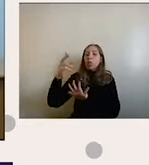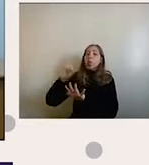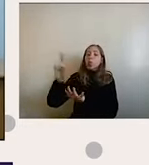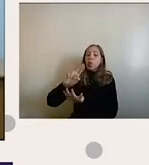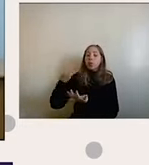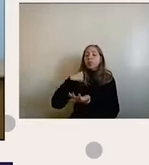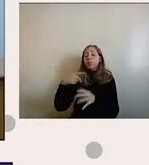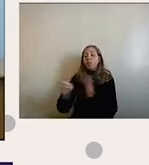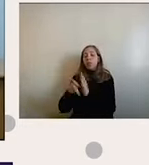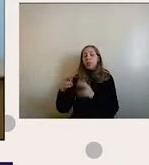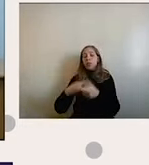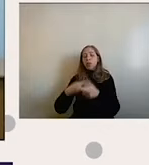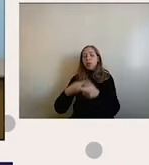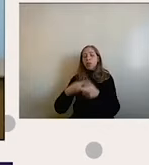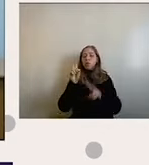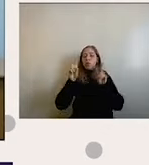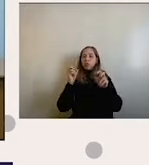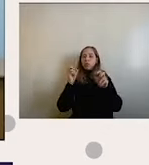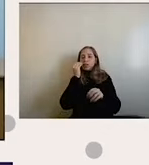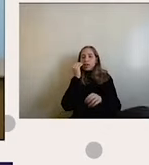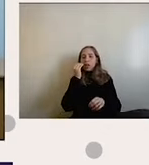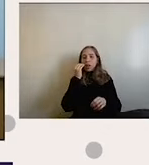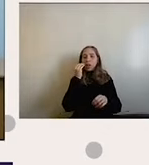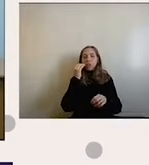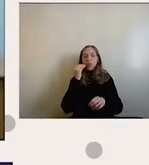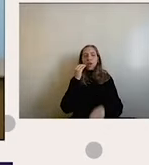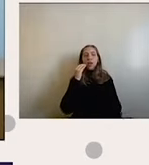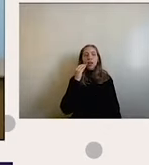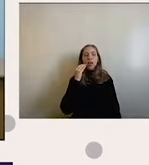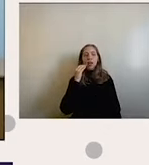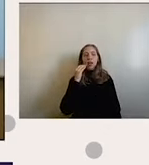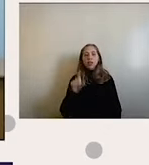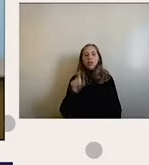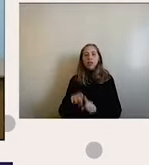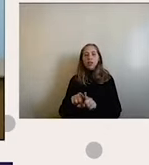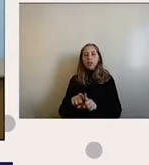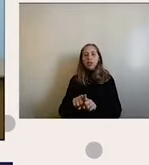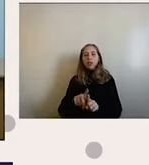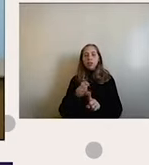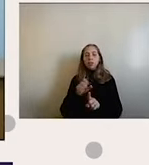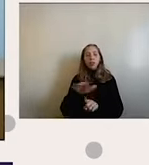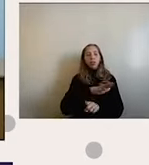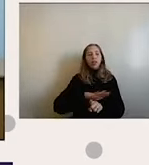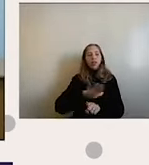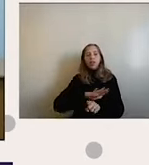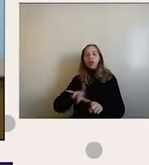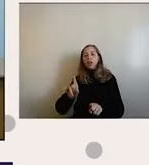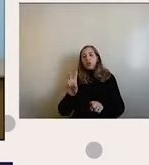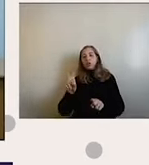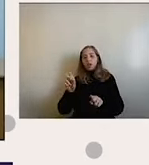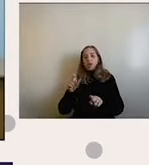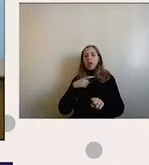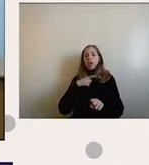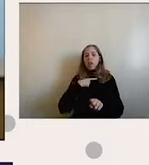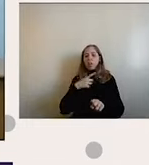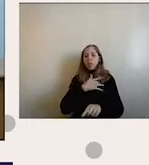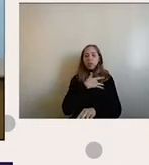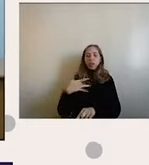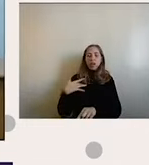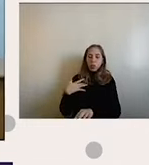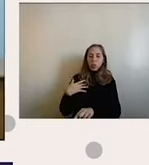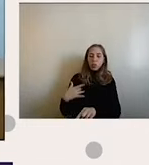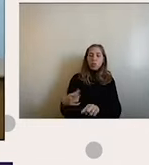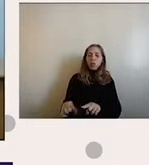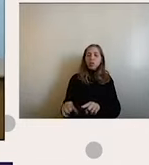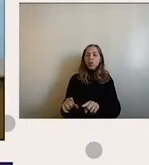educação, tentava uma conversa, né, entre esses setores de educação, saúde, previdência, né, para que casos como esse não